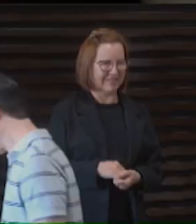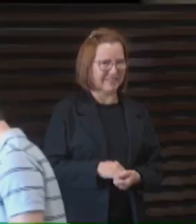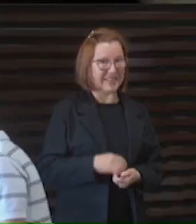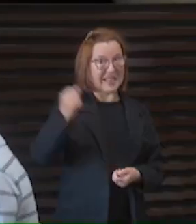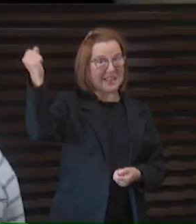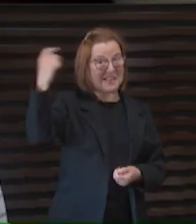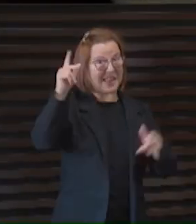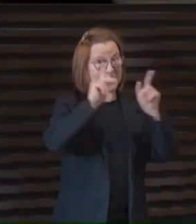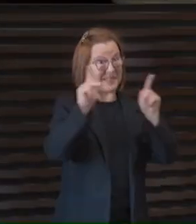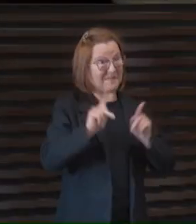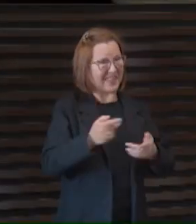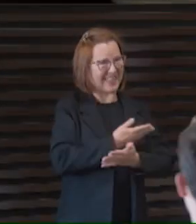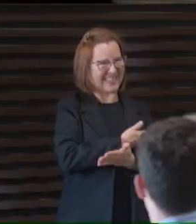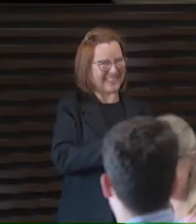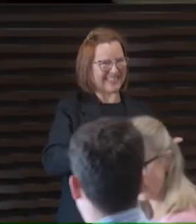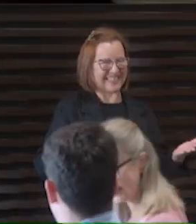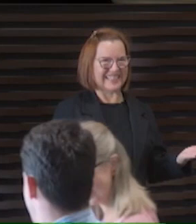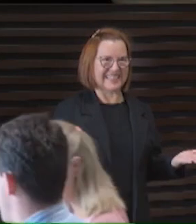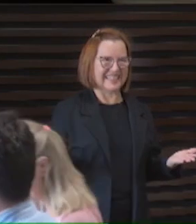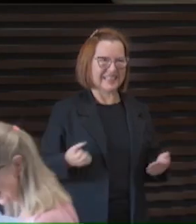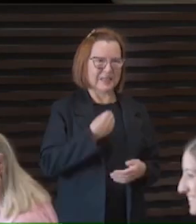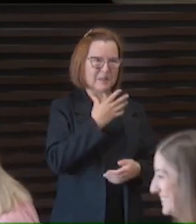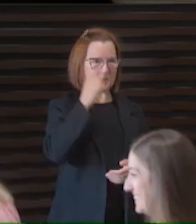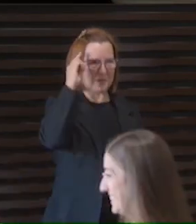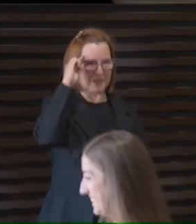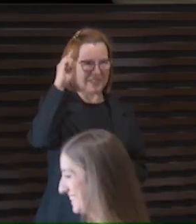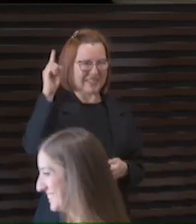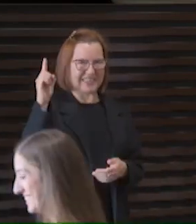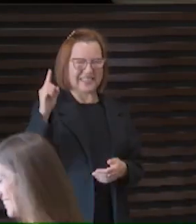Graça e paz, meus irmãos. Bom dia.